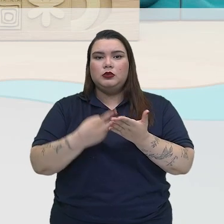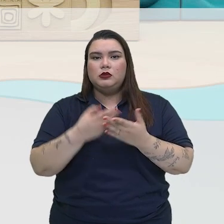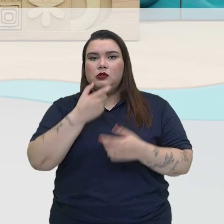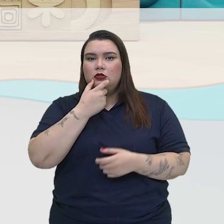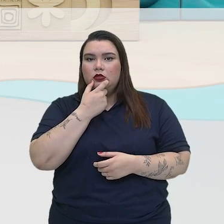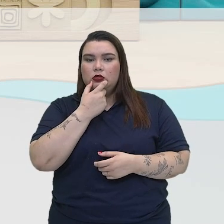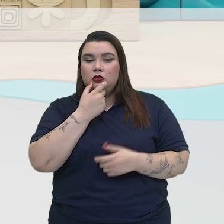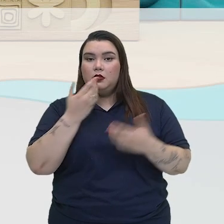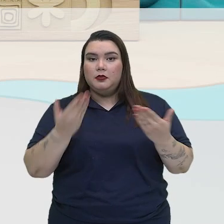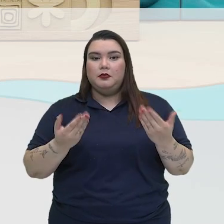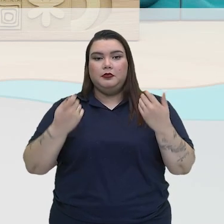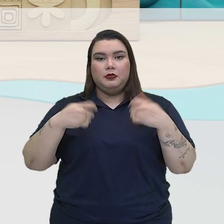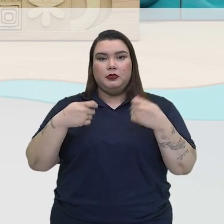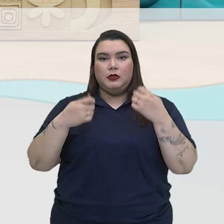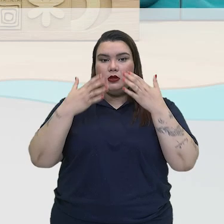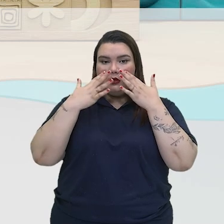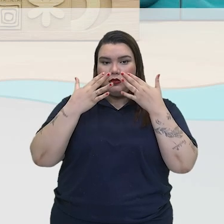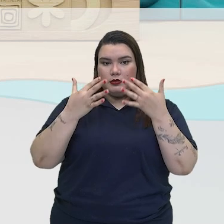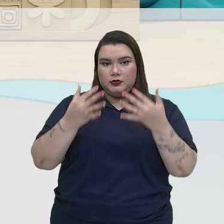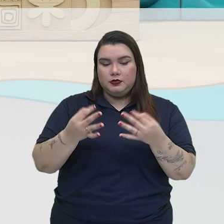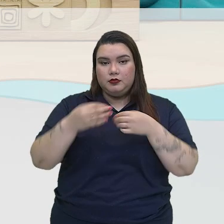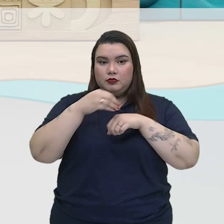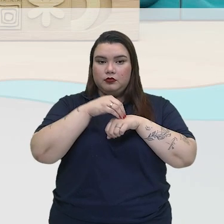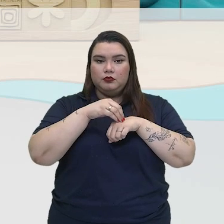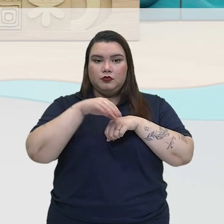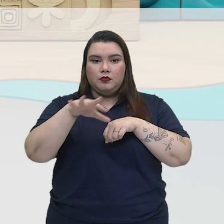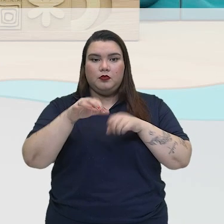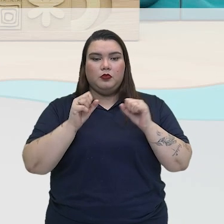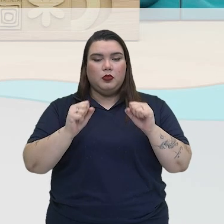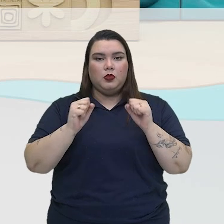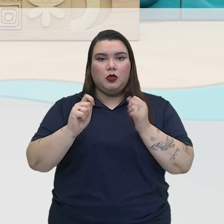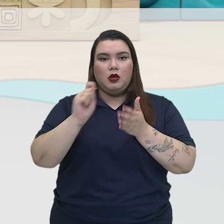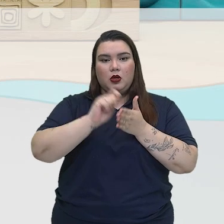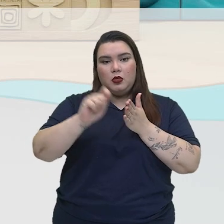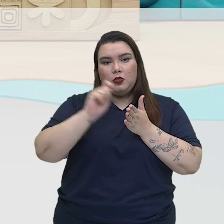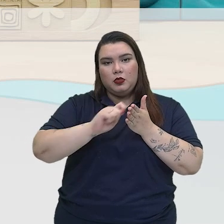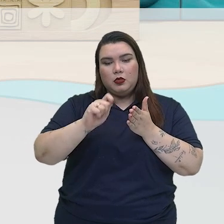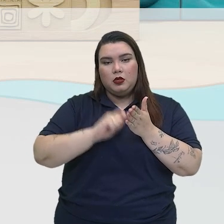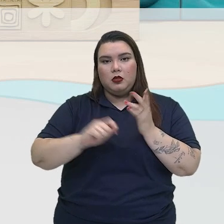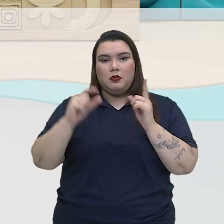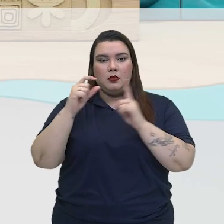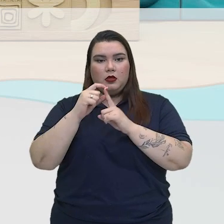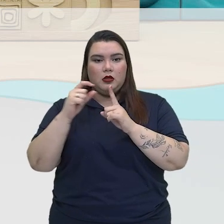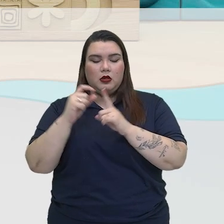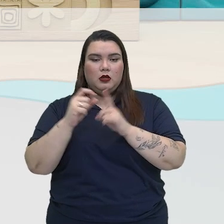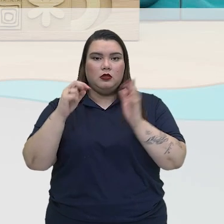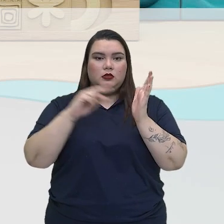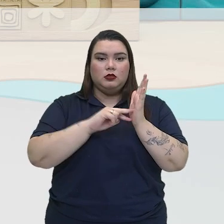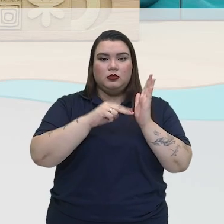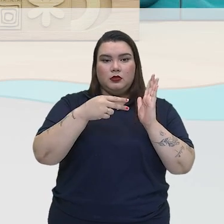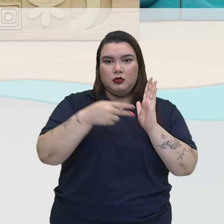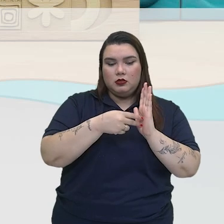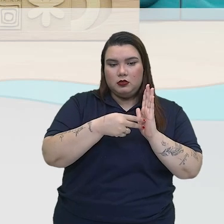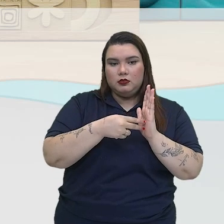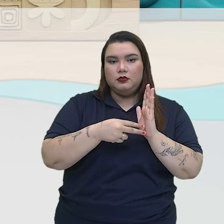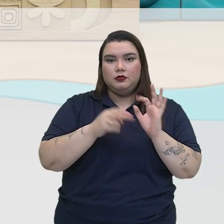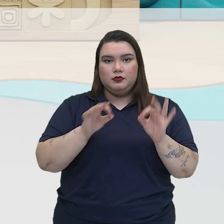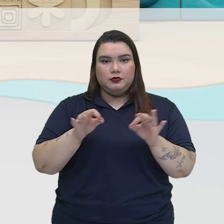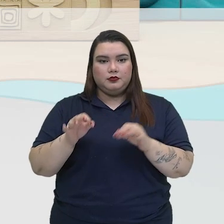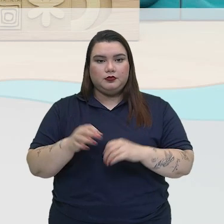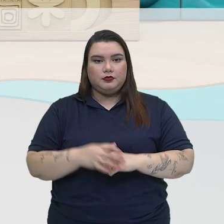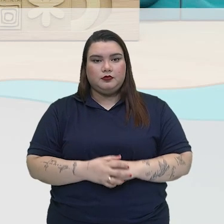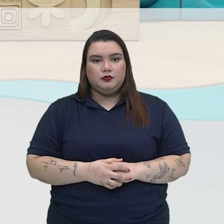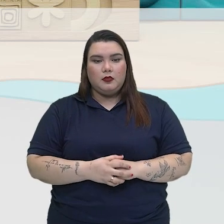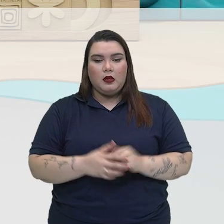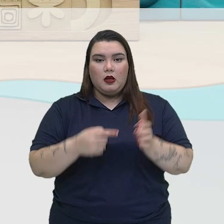quero que vocês prestem bastante atenção. Uma dica, vocês podem ir anotando, né, as palavras, os significados. Então, vamos lá.